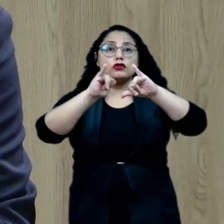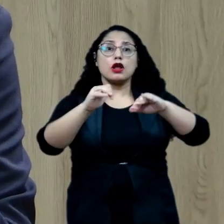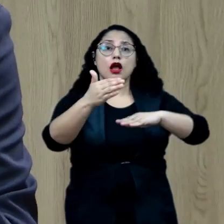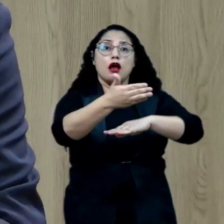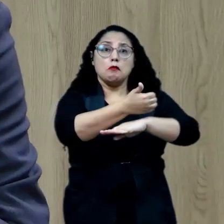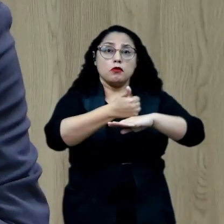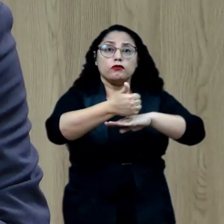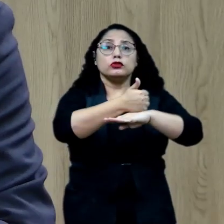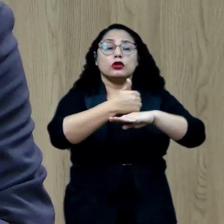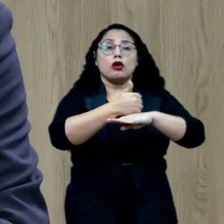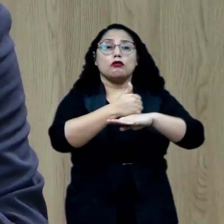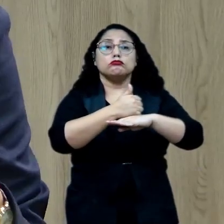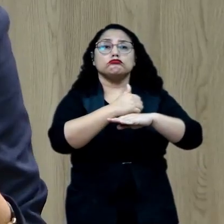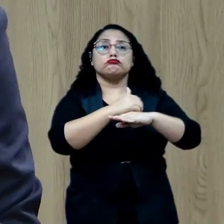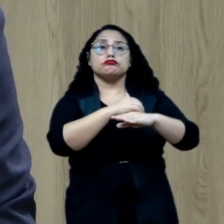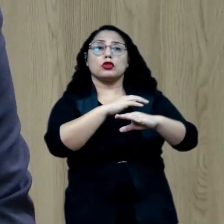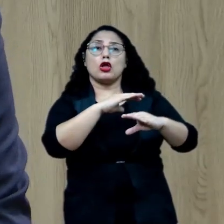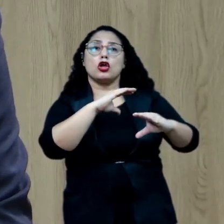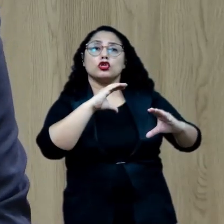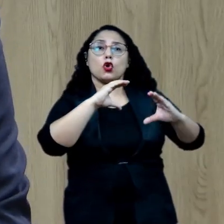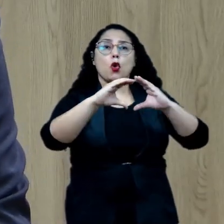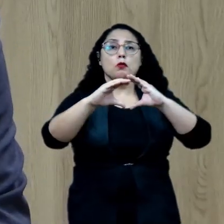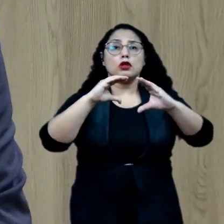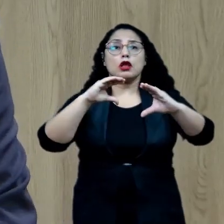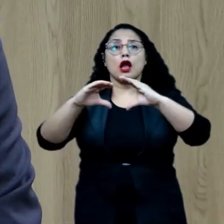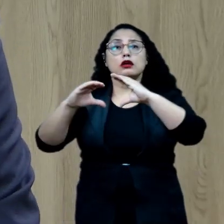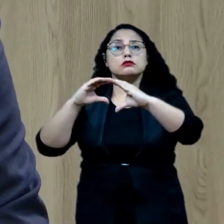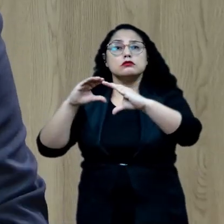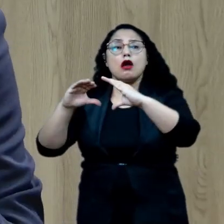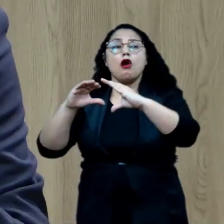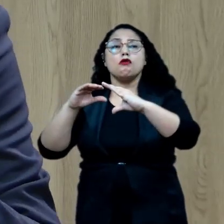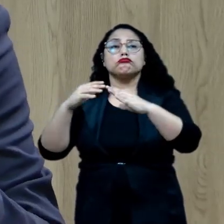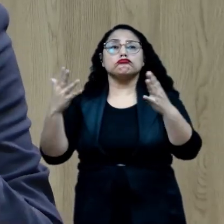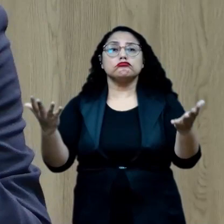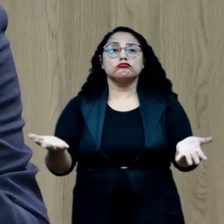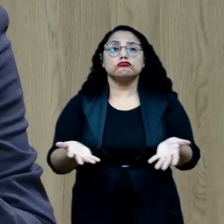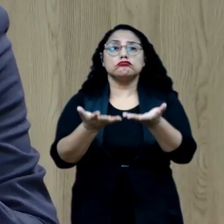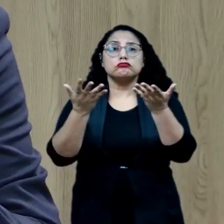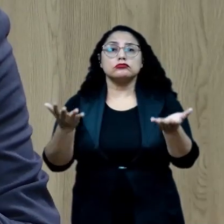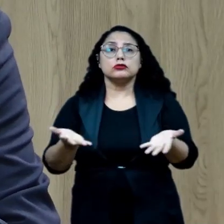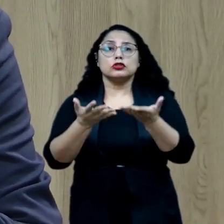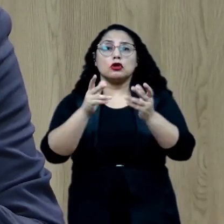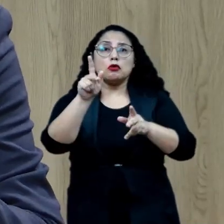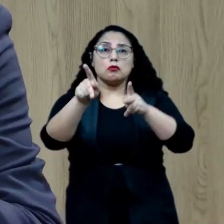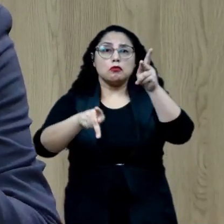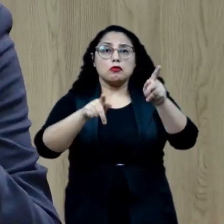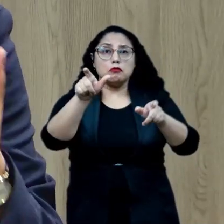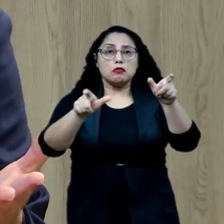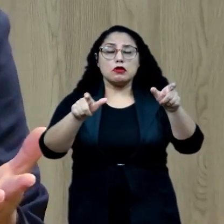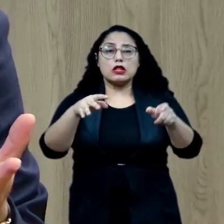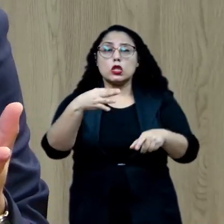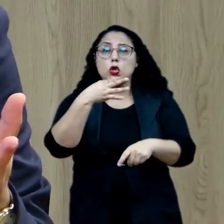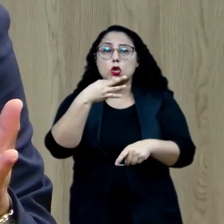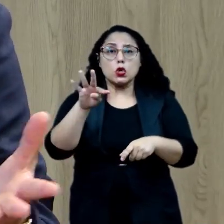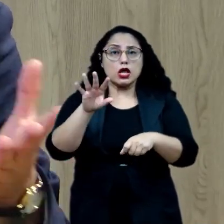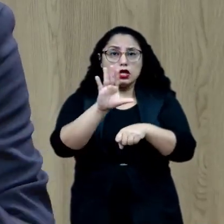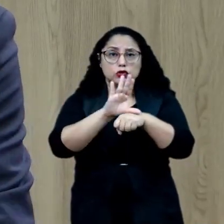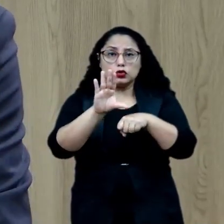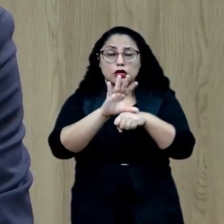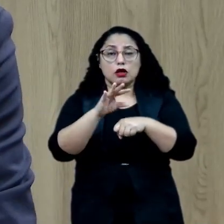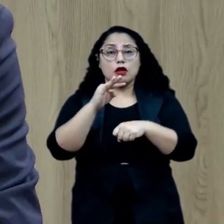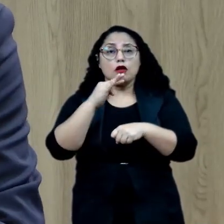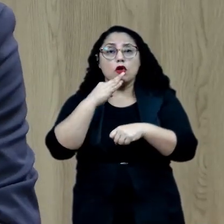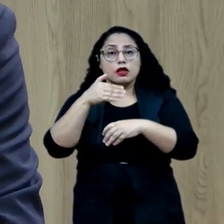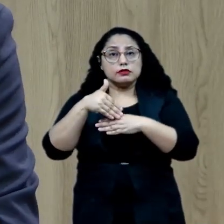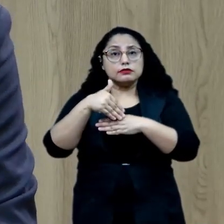profissão nos canais de comunicação, incentivando o público que ainda não conhece o curso,